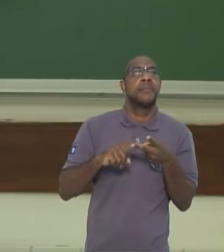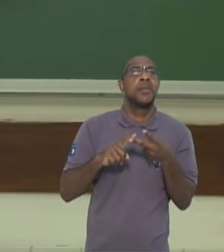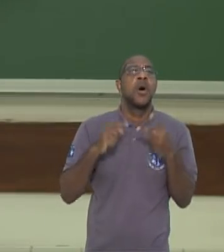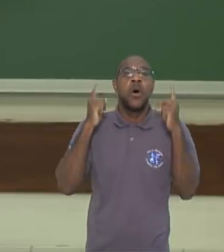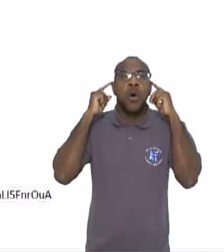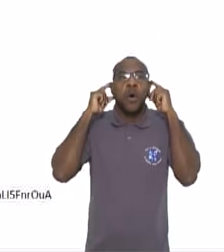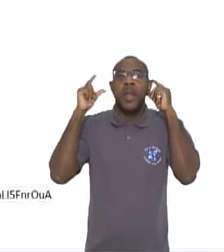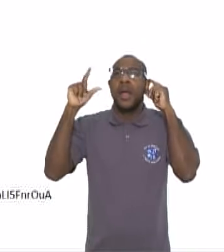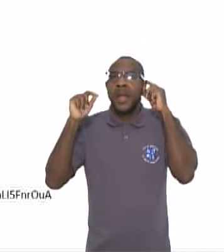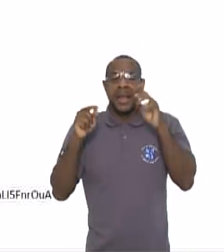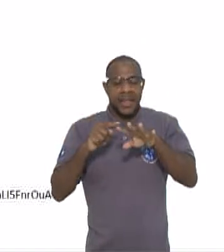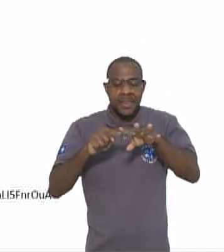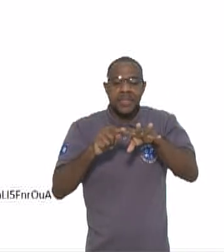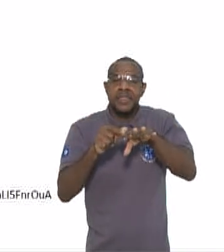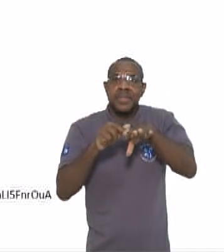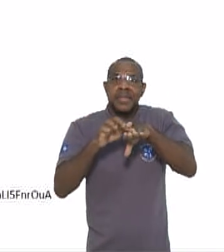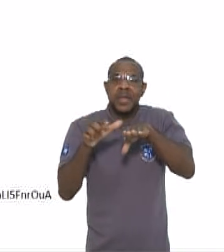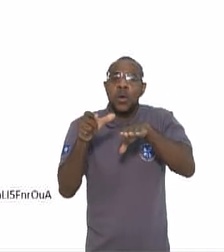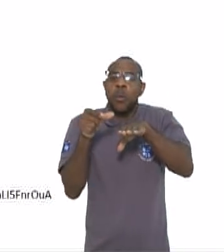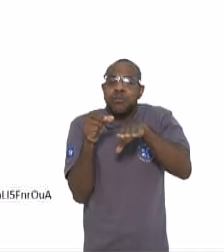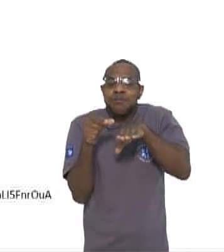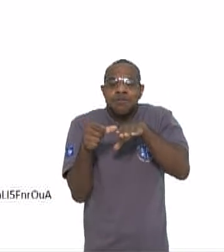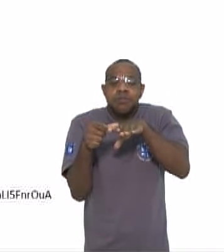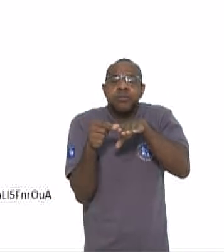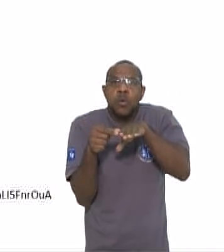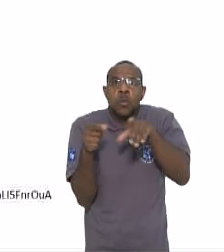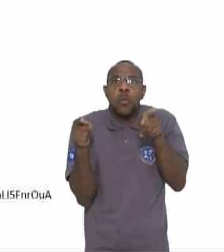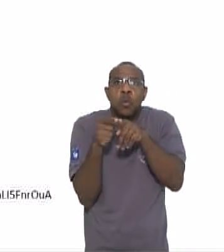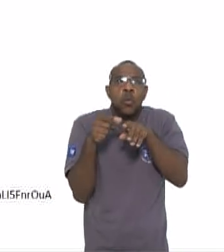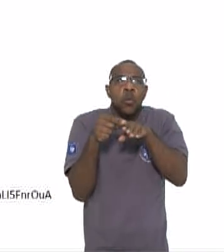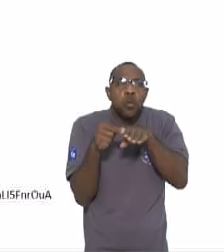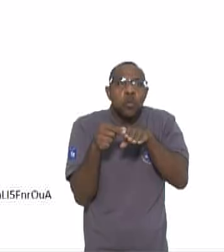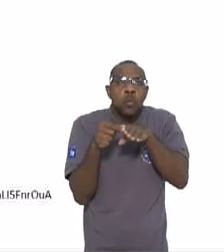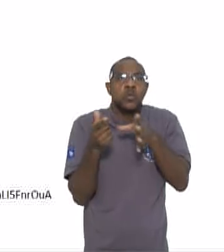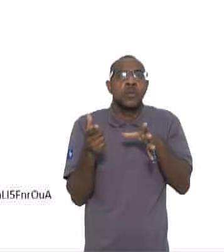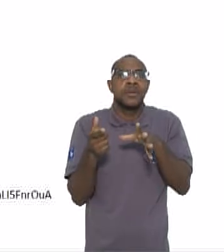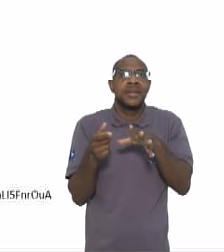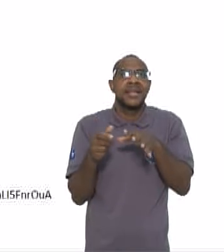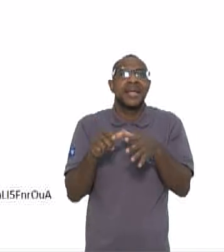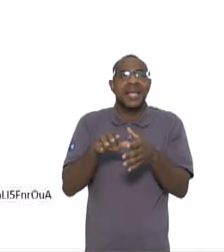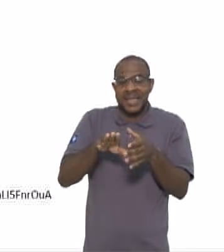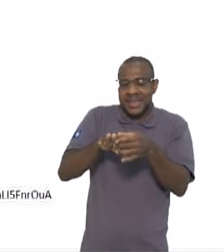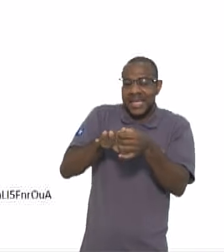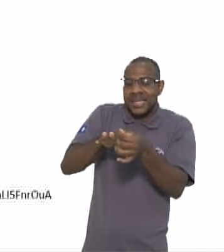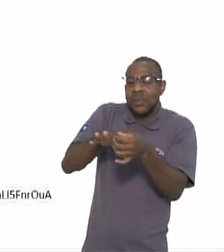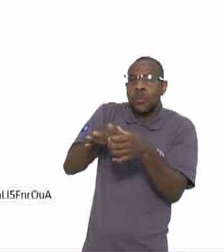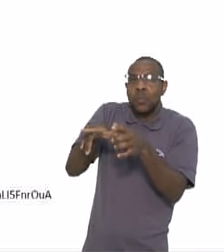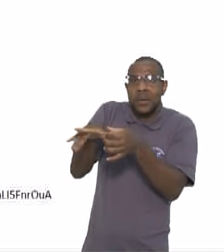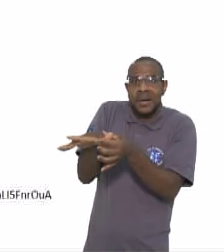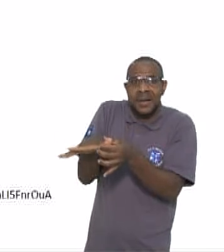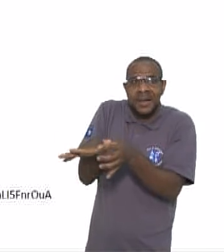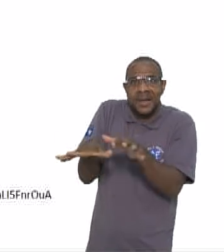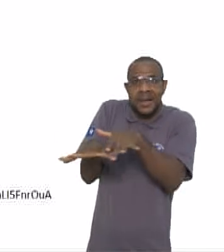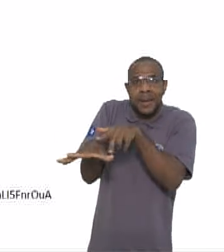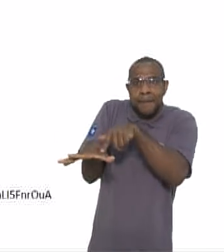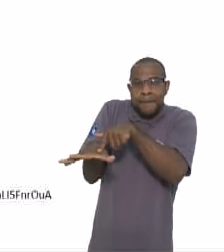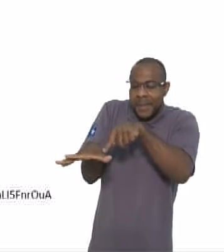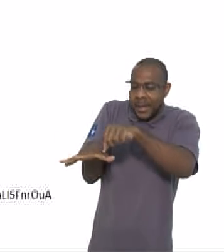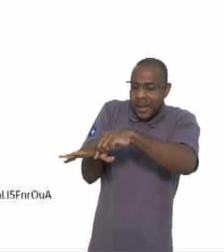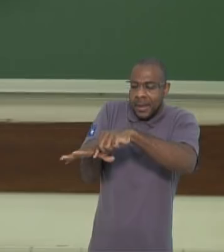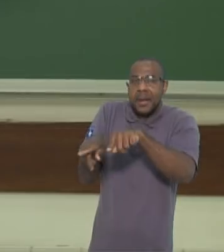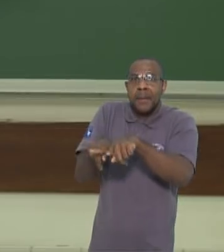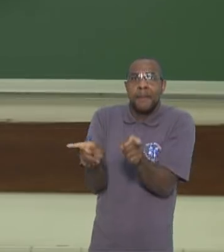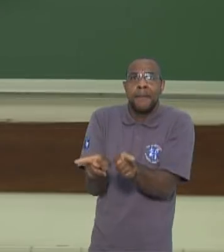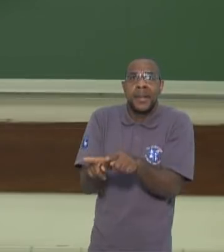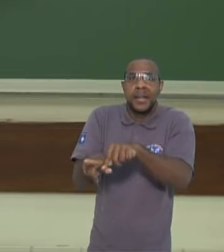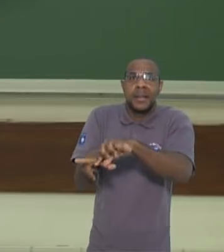pequenas, dedos curtos, dedão do pé separado, prega simiesca na mão. Estão vendo que na mão da gente, ó, a gente tem as